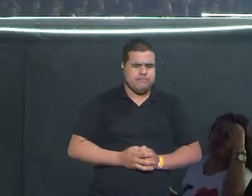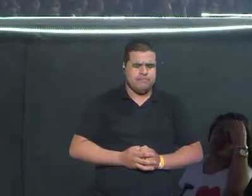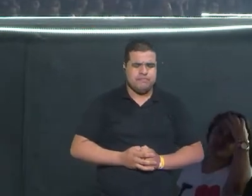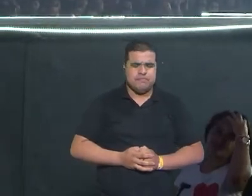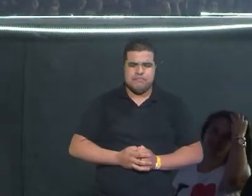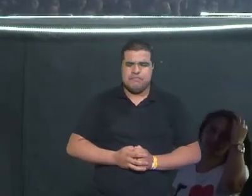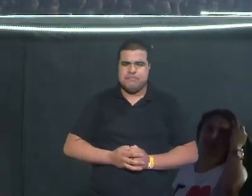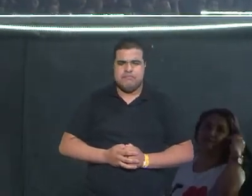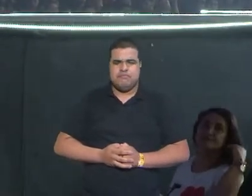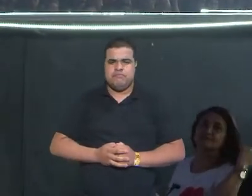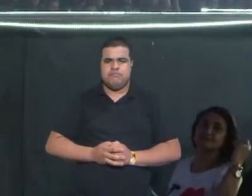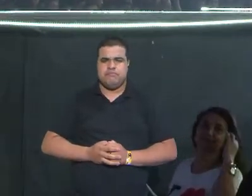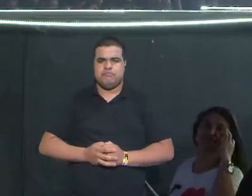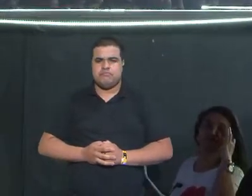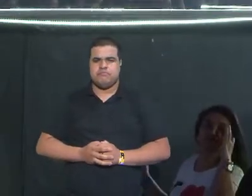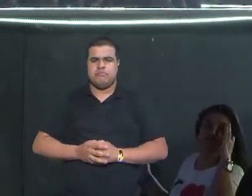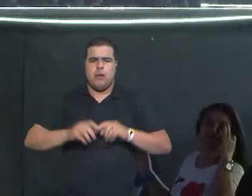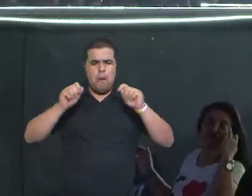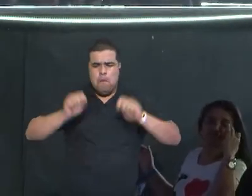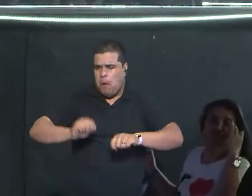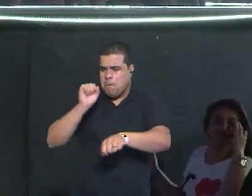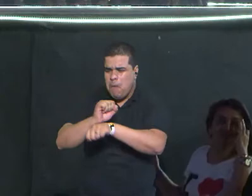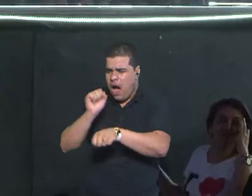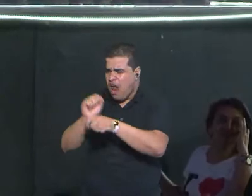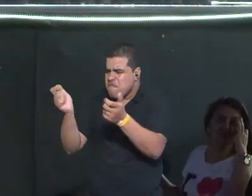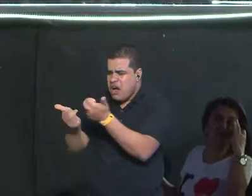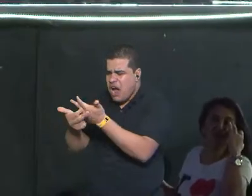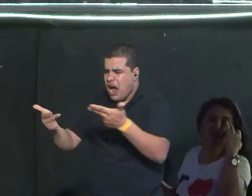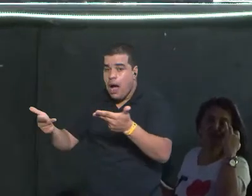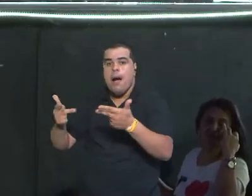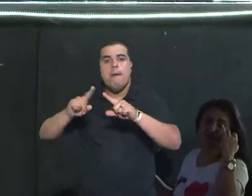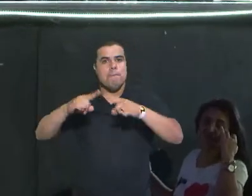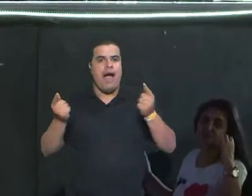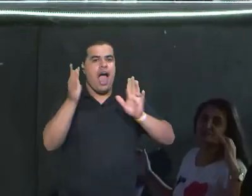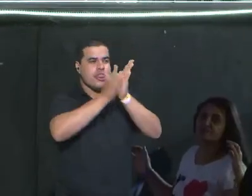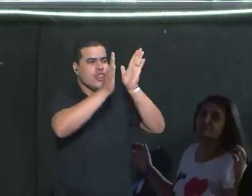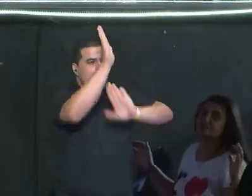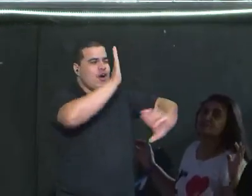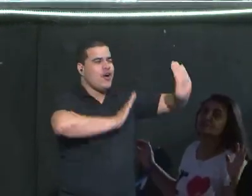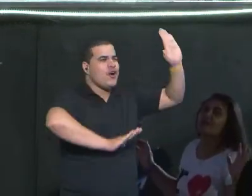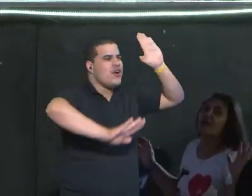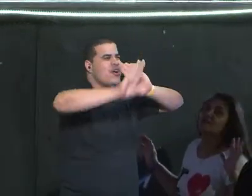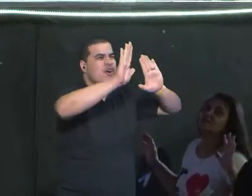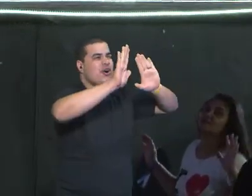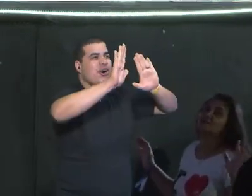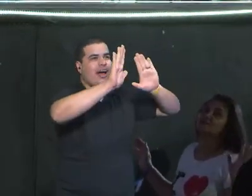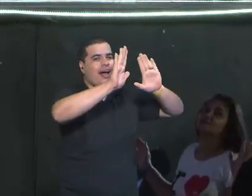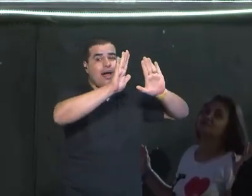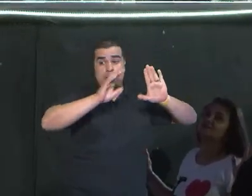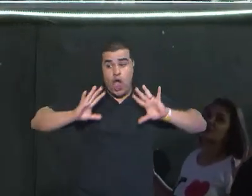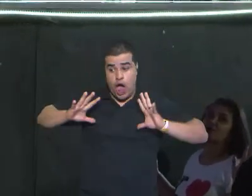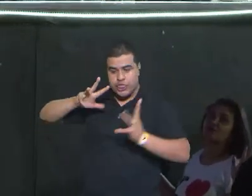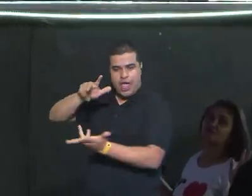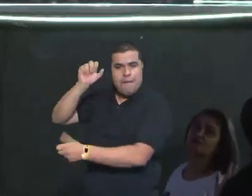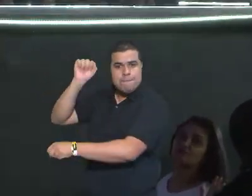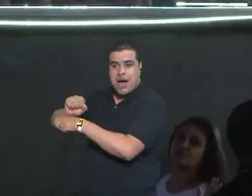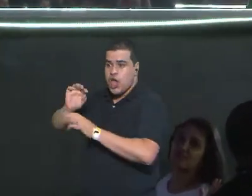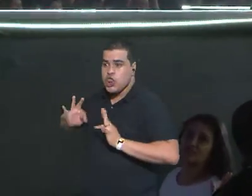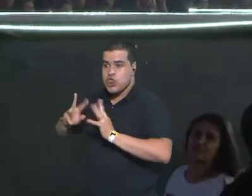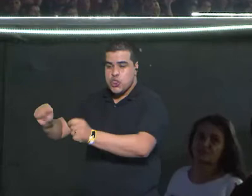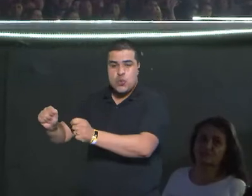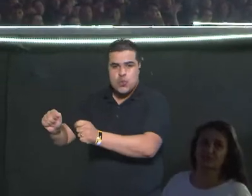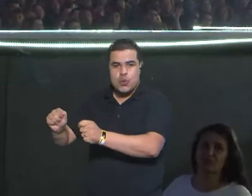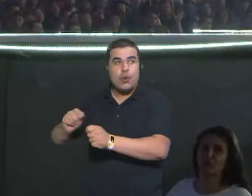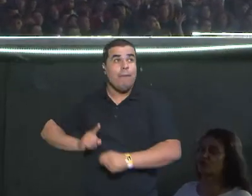pode parar de algumas coisas mas não pare de adorar porque todo dia aqui na terra vai parar mas a adoração vai continuar